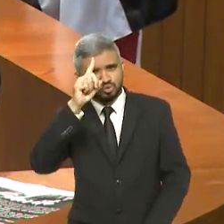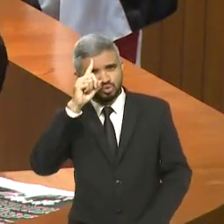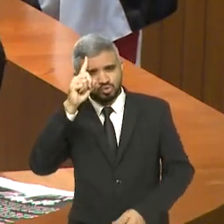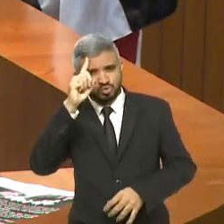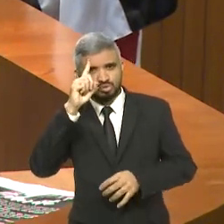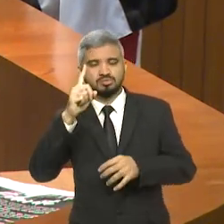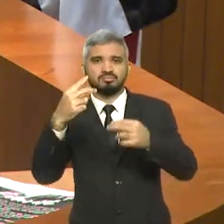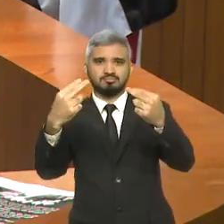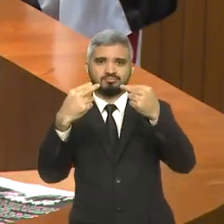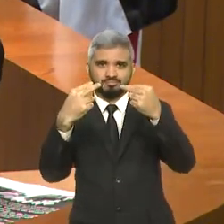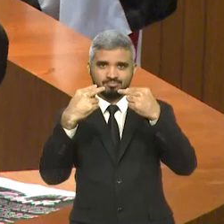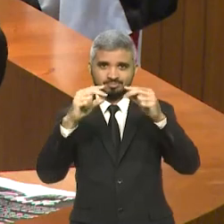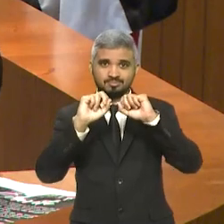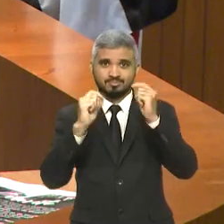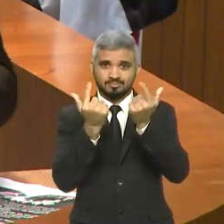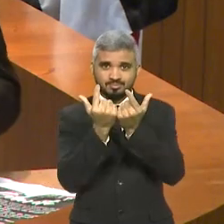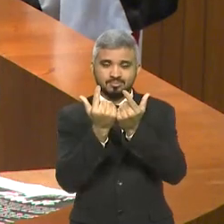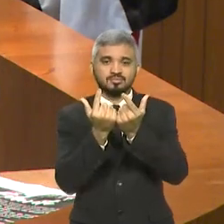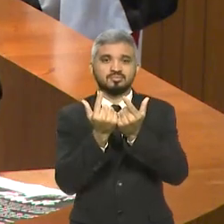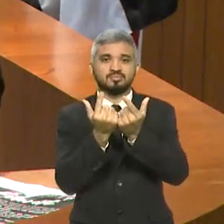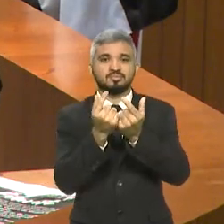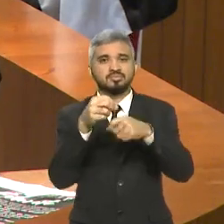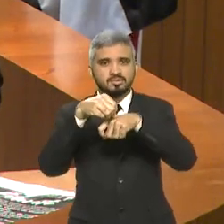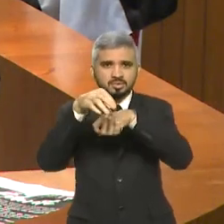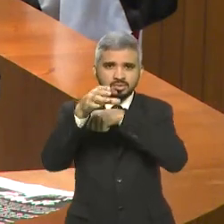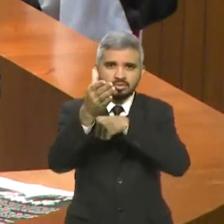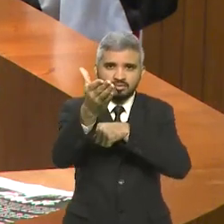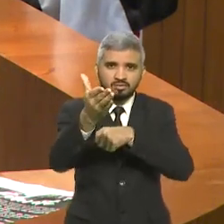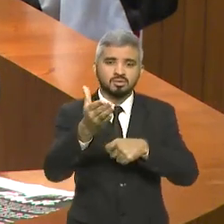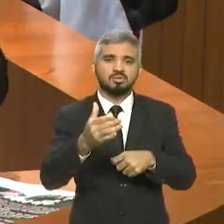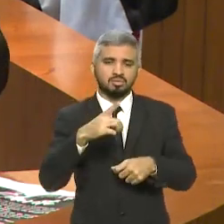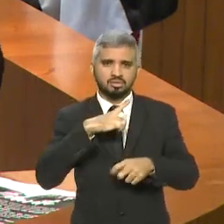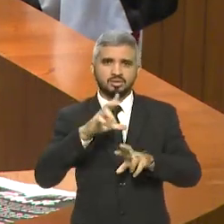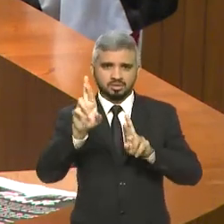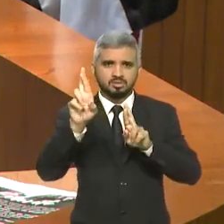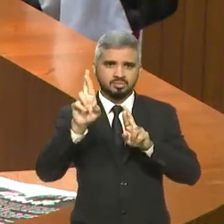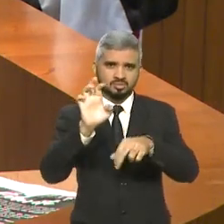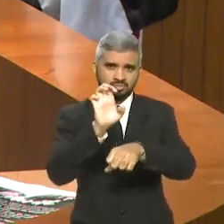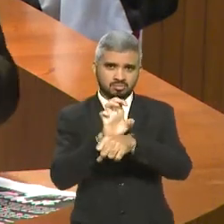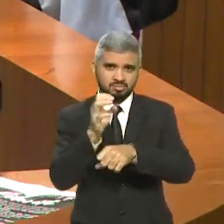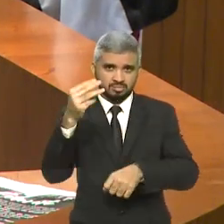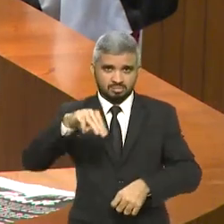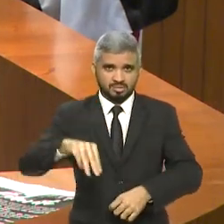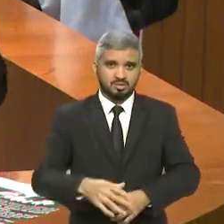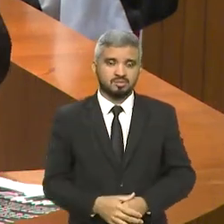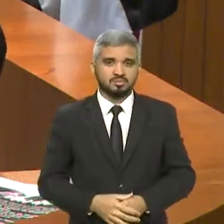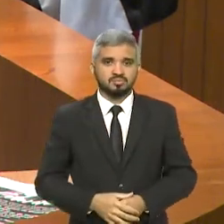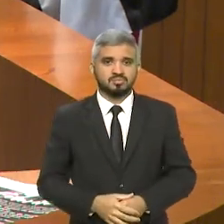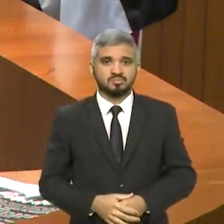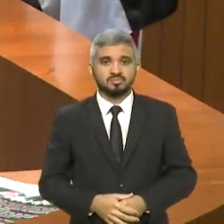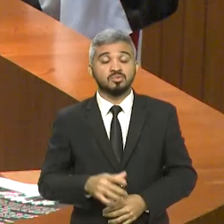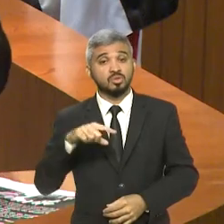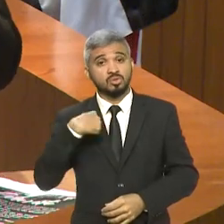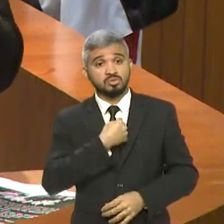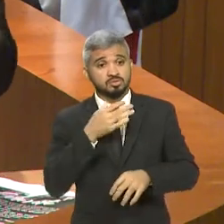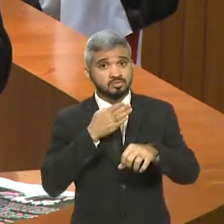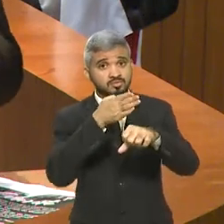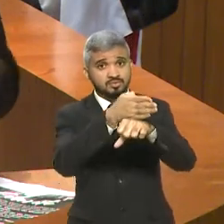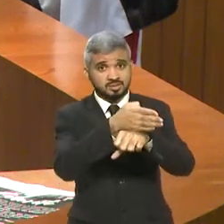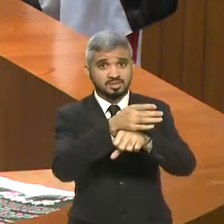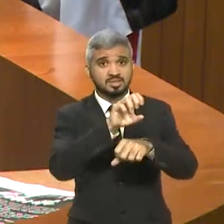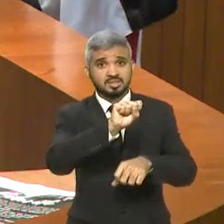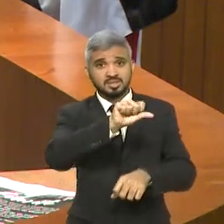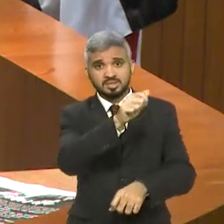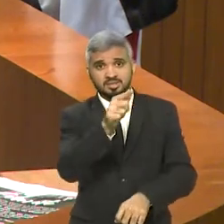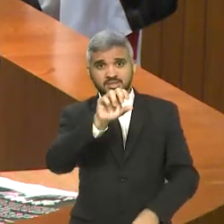esperança. Estaremos nesta semana na cidade de São Mateus, na Caravana da Esperança, acompanhando o